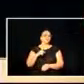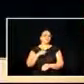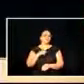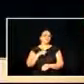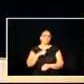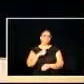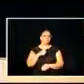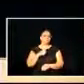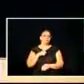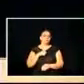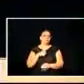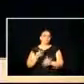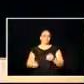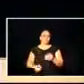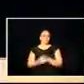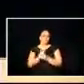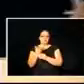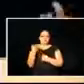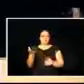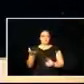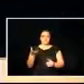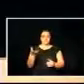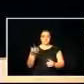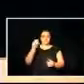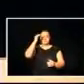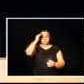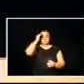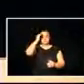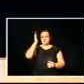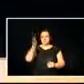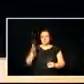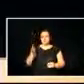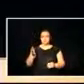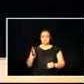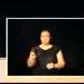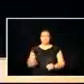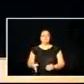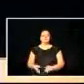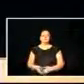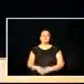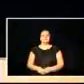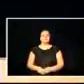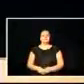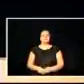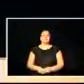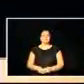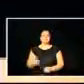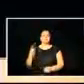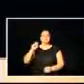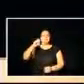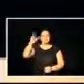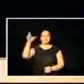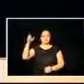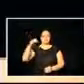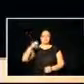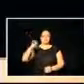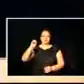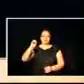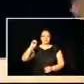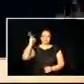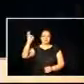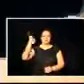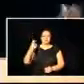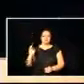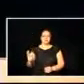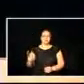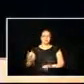um grande esforço, foi com relação a aumentar em 30% o subsídio de secretário público municipal. E nós não notamos